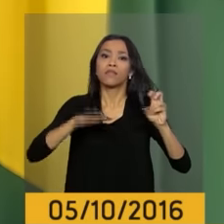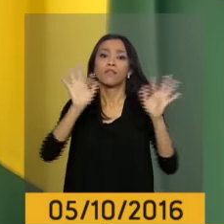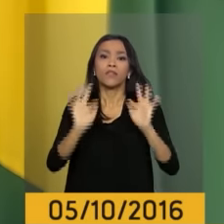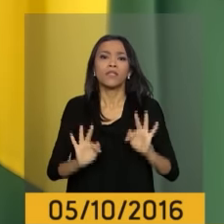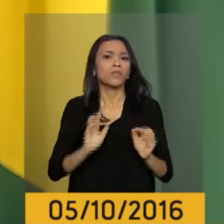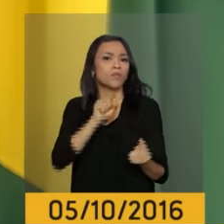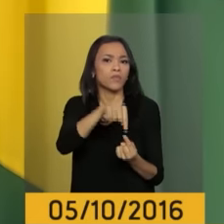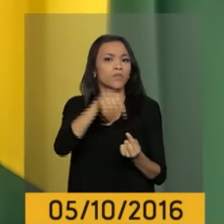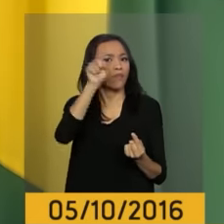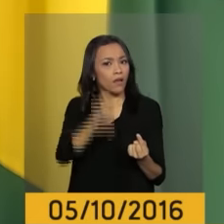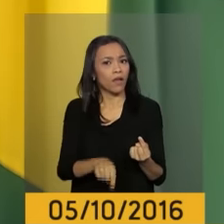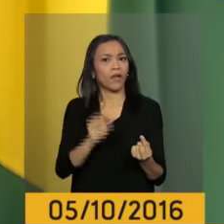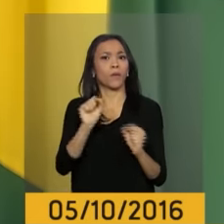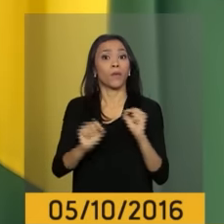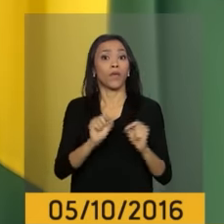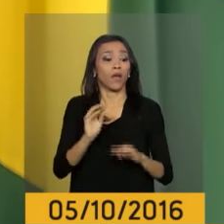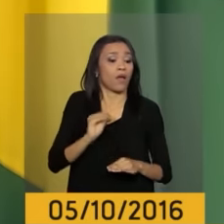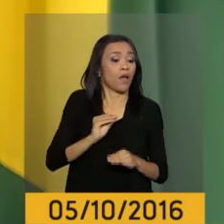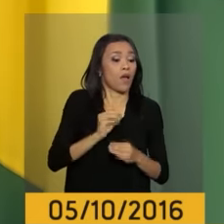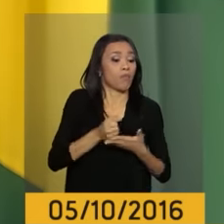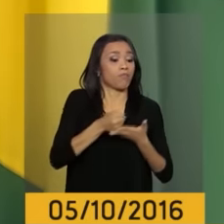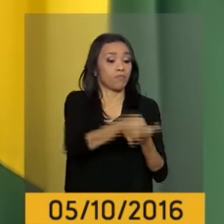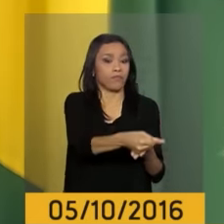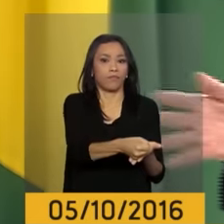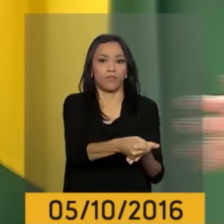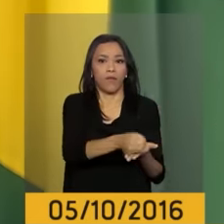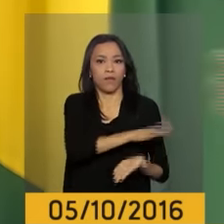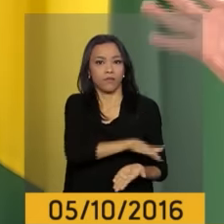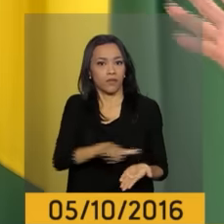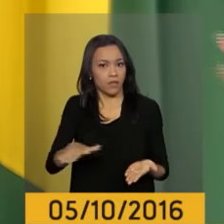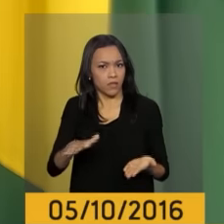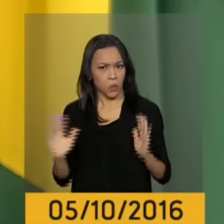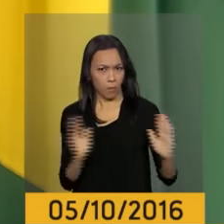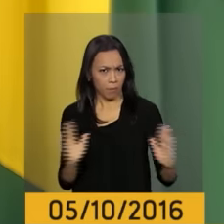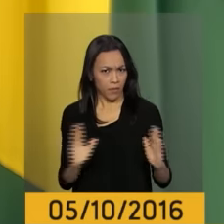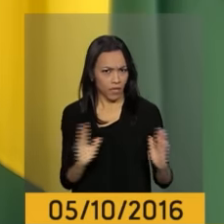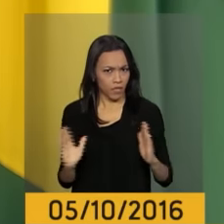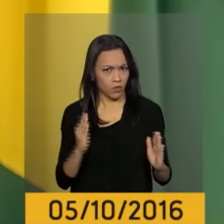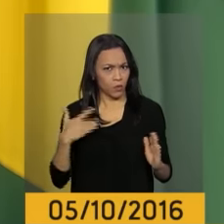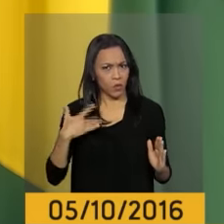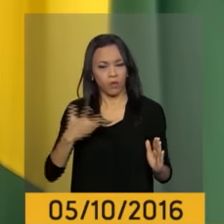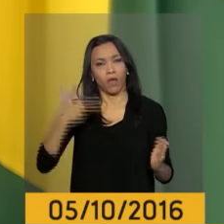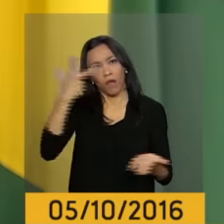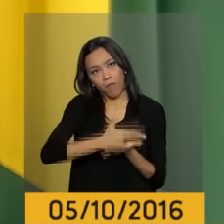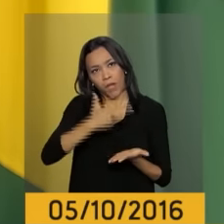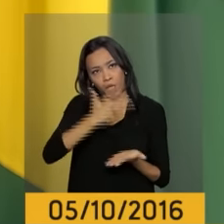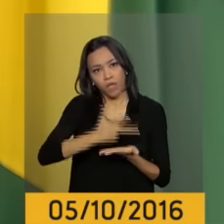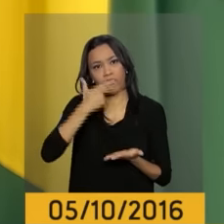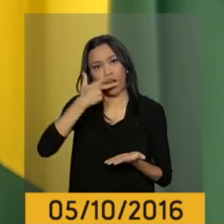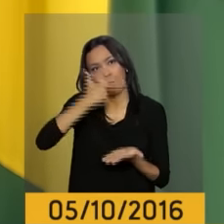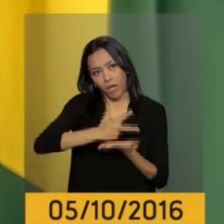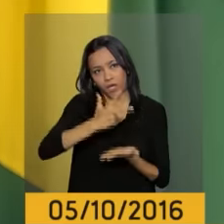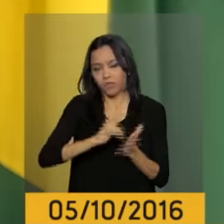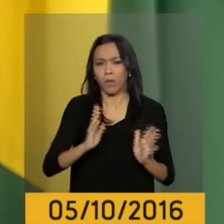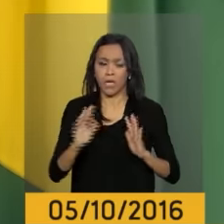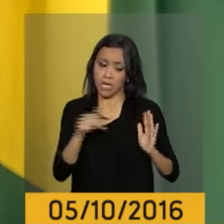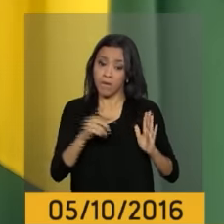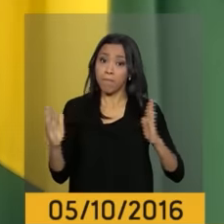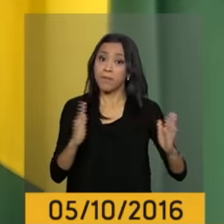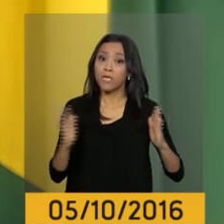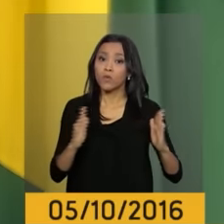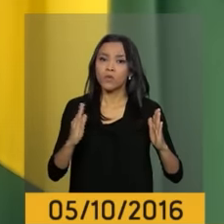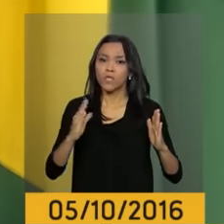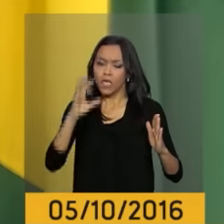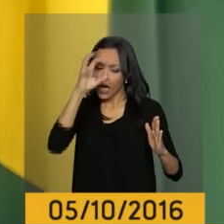exatamente o amparo à criança, e naquele período, não quero ser repetitivo, naquele período de